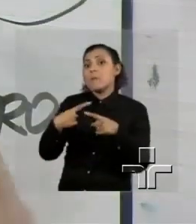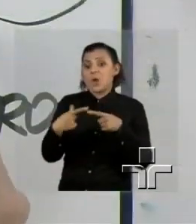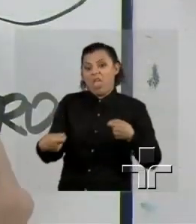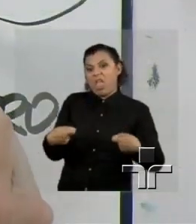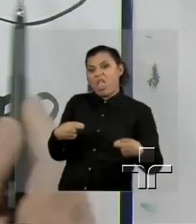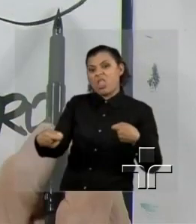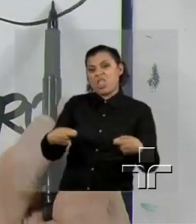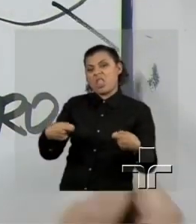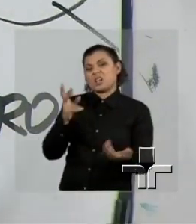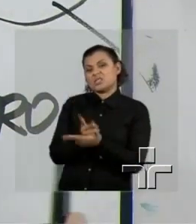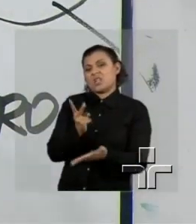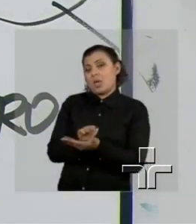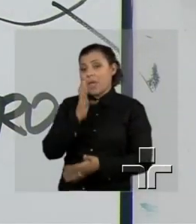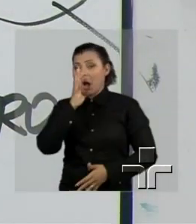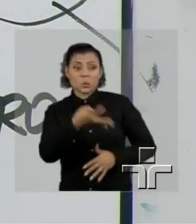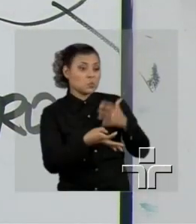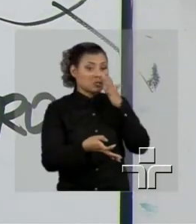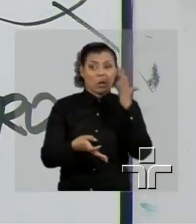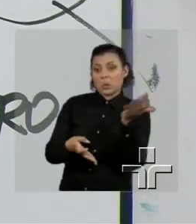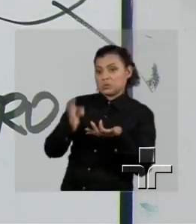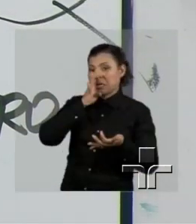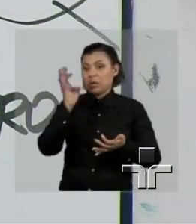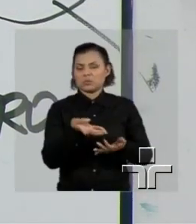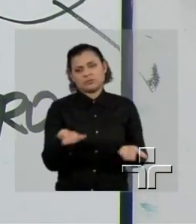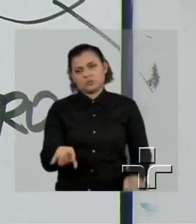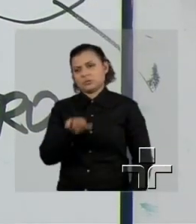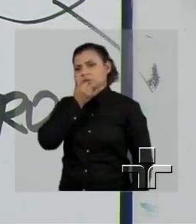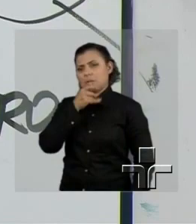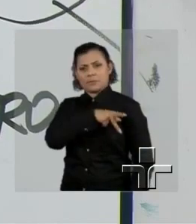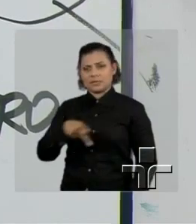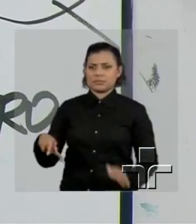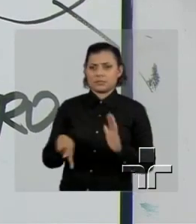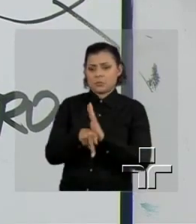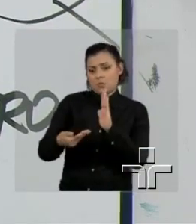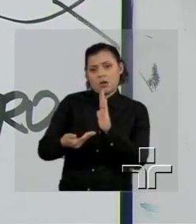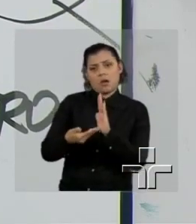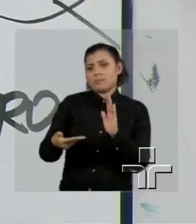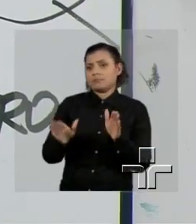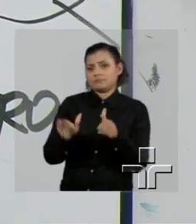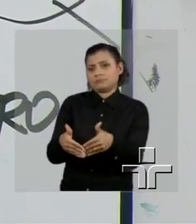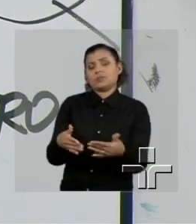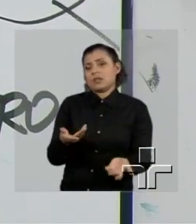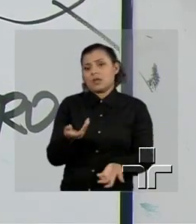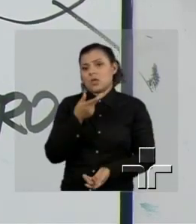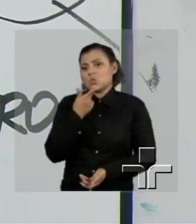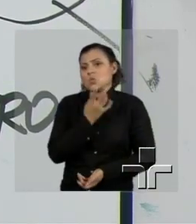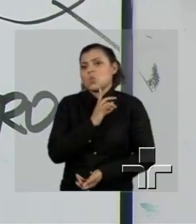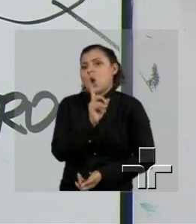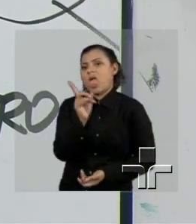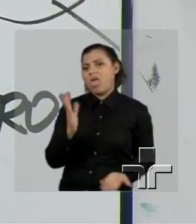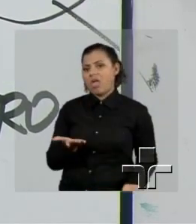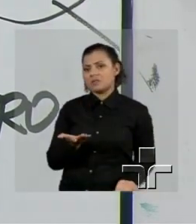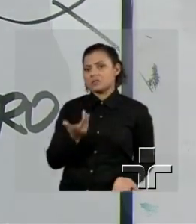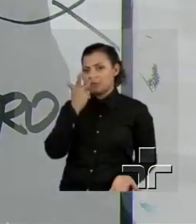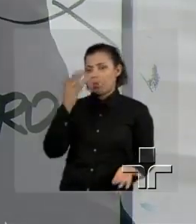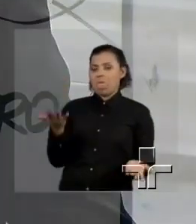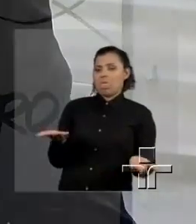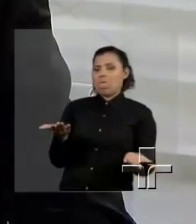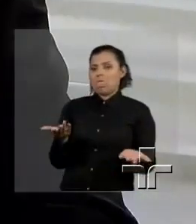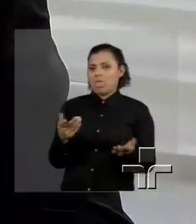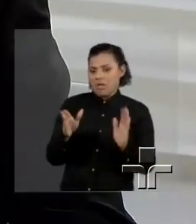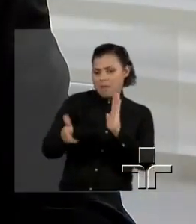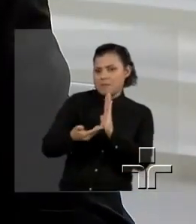se perdia muito tempo com bobagem. E nessa linha, eu queria um pouco a sua análise da relação do governo e sua